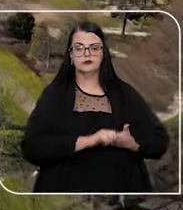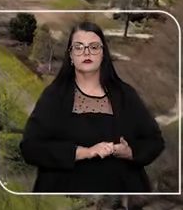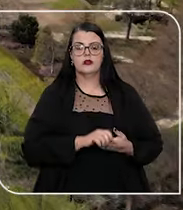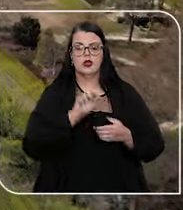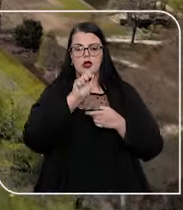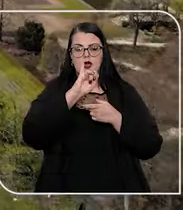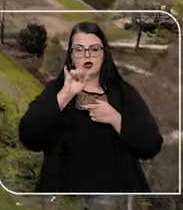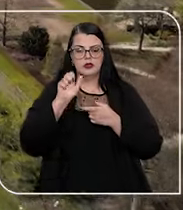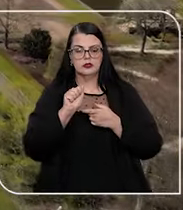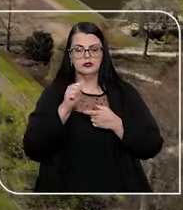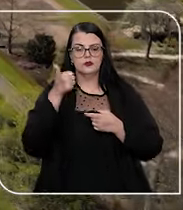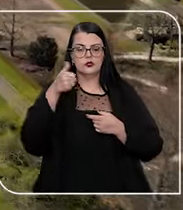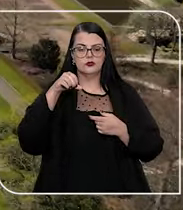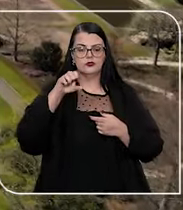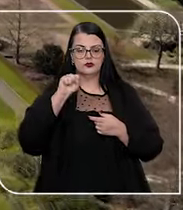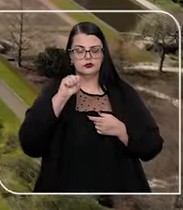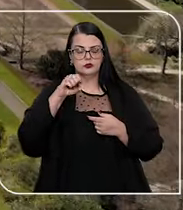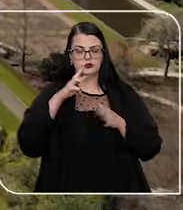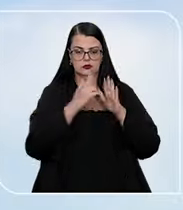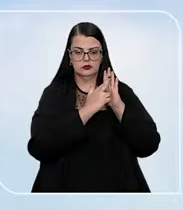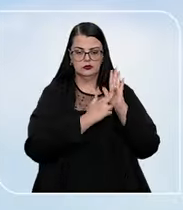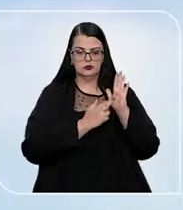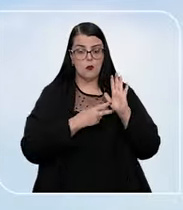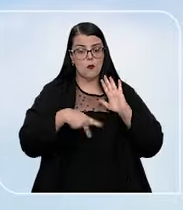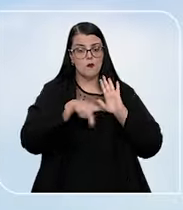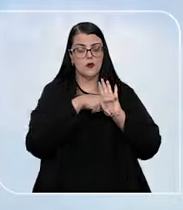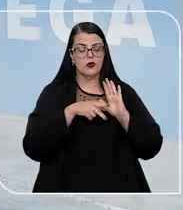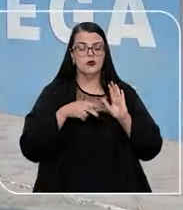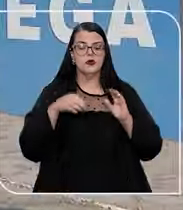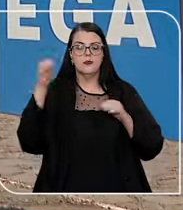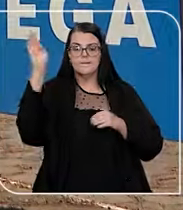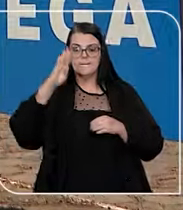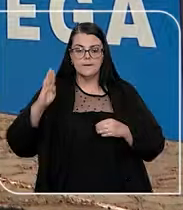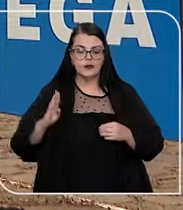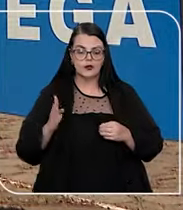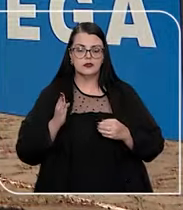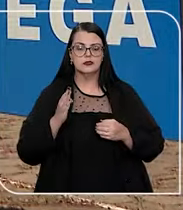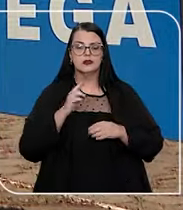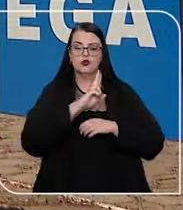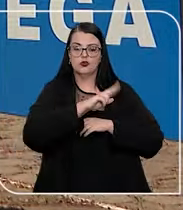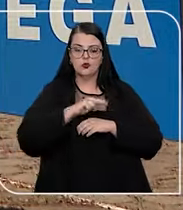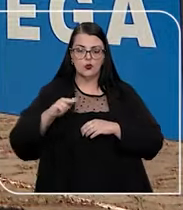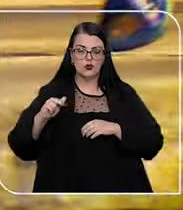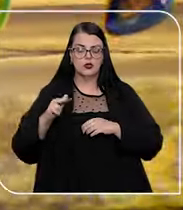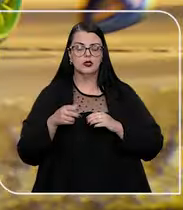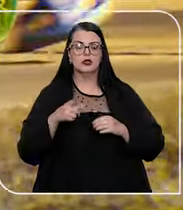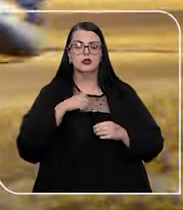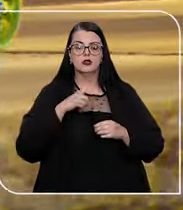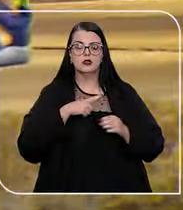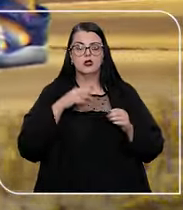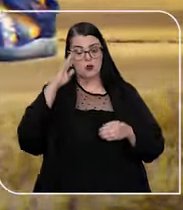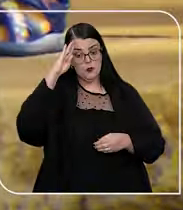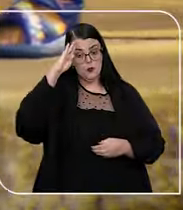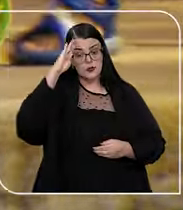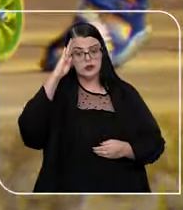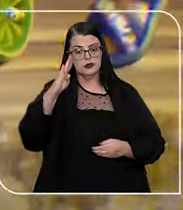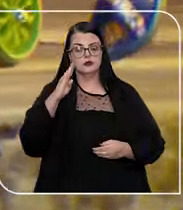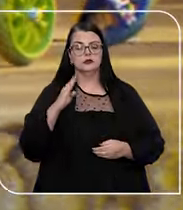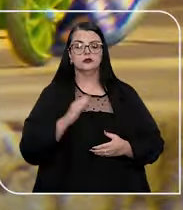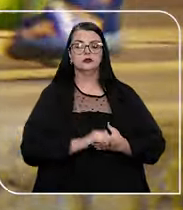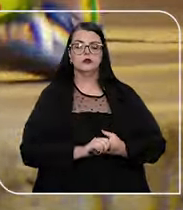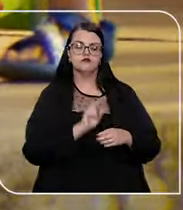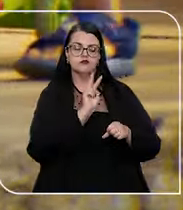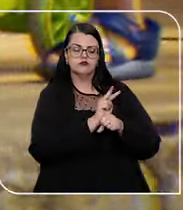convenção de Aia de 1980 da qual Brasil e Noruega são signatários dá prioridade às